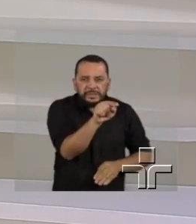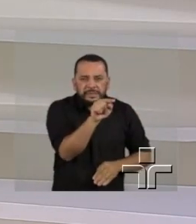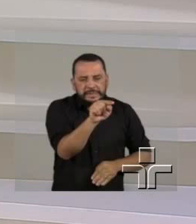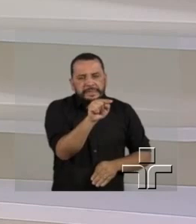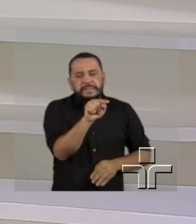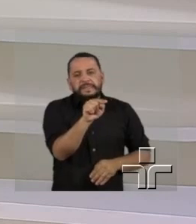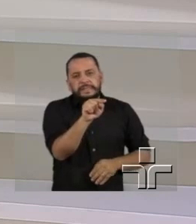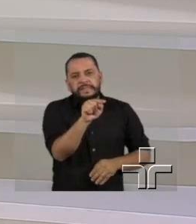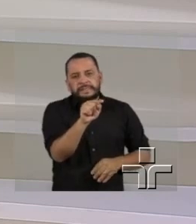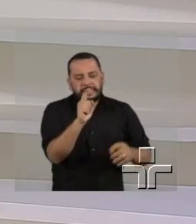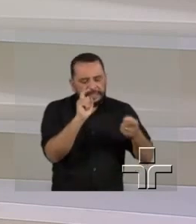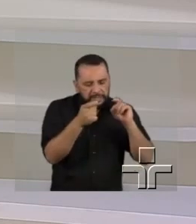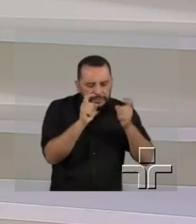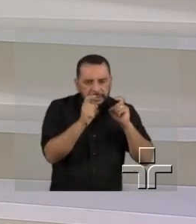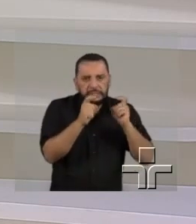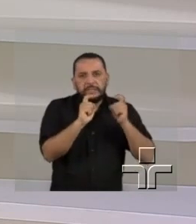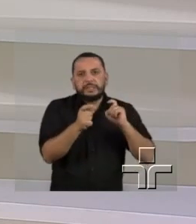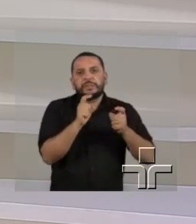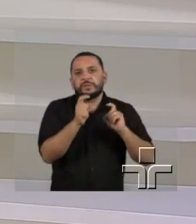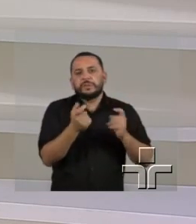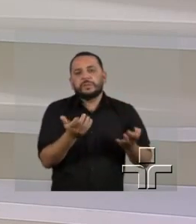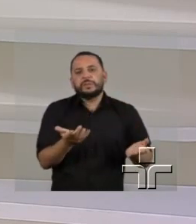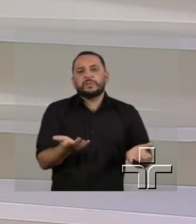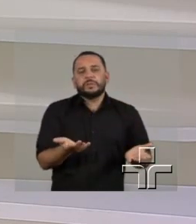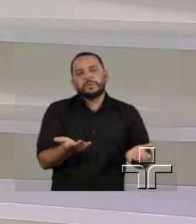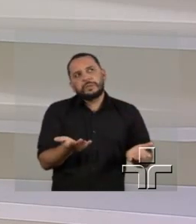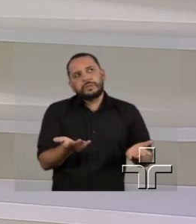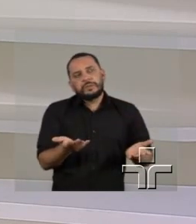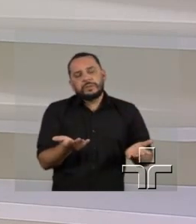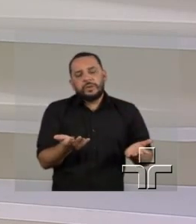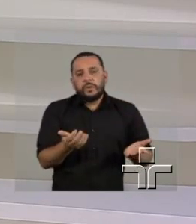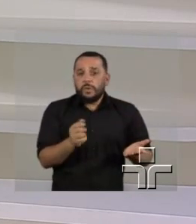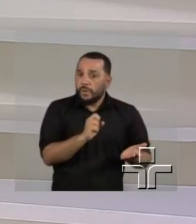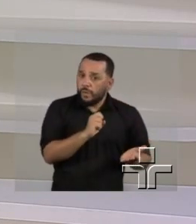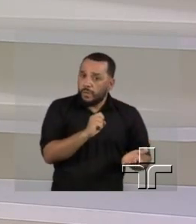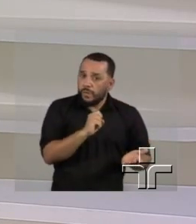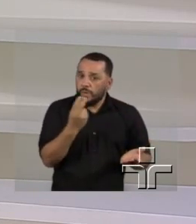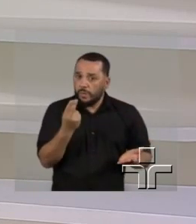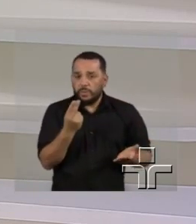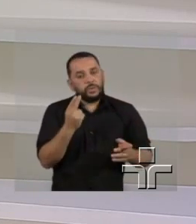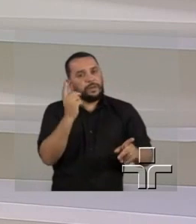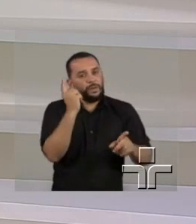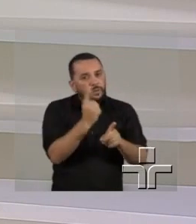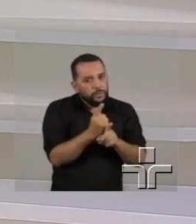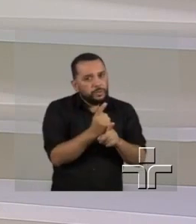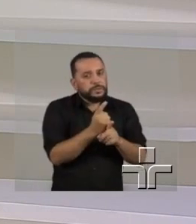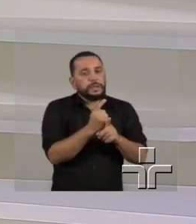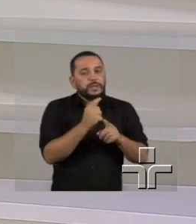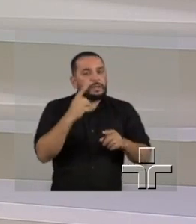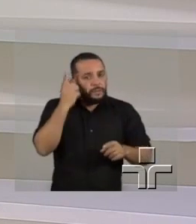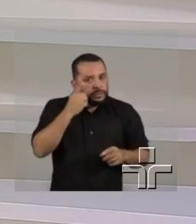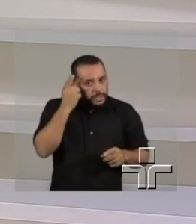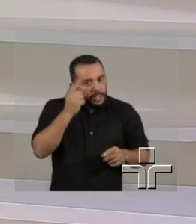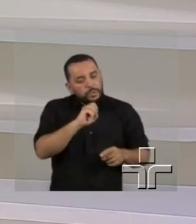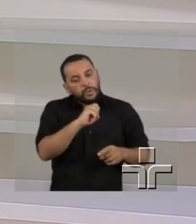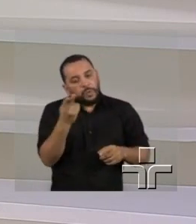fez, acho que... Meio ambiente, indicações políticas para as embaixadas. Indicações políticas para as embaixadas.